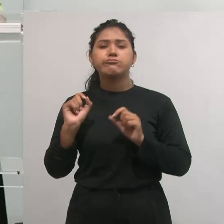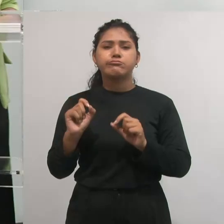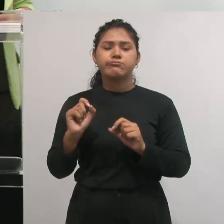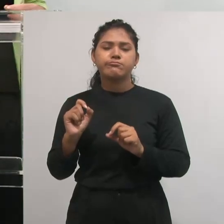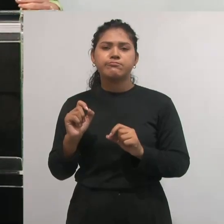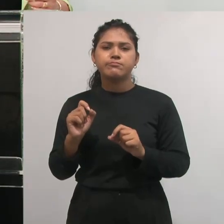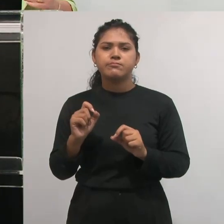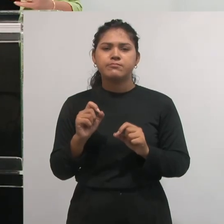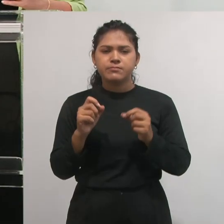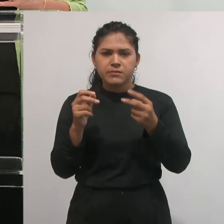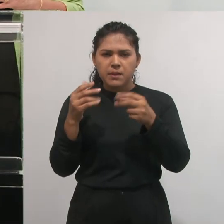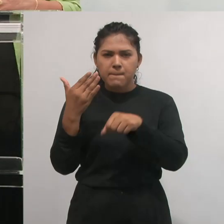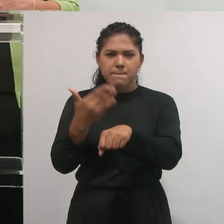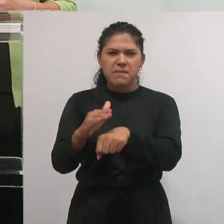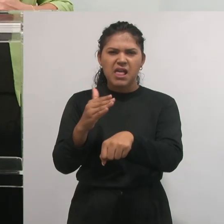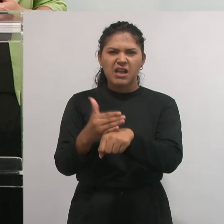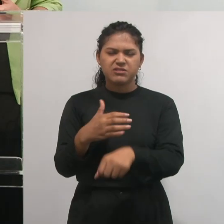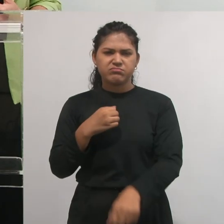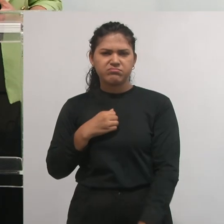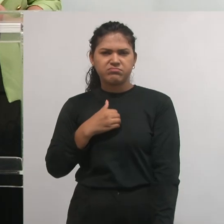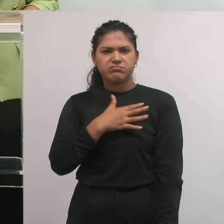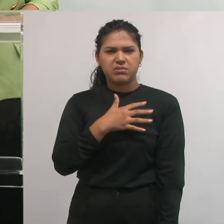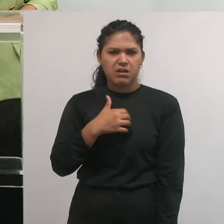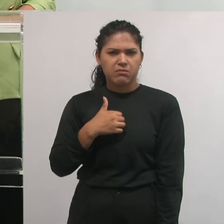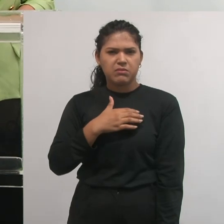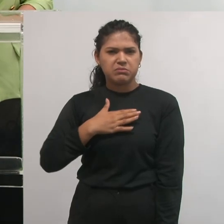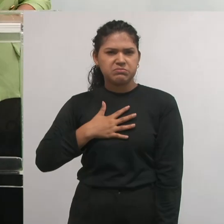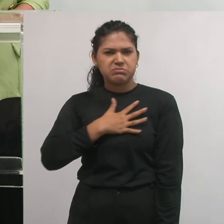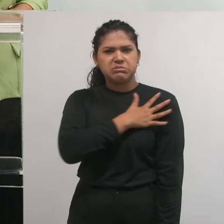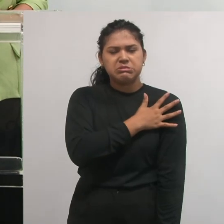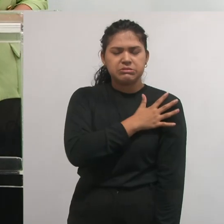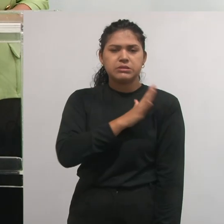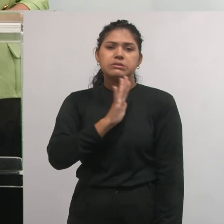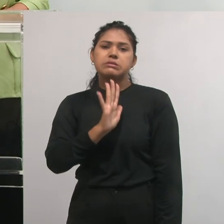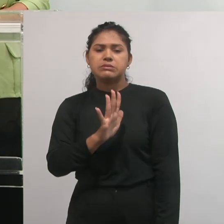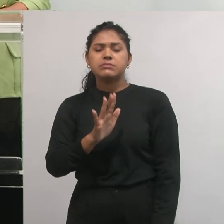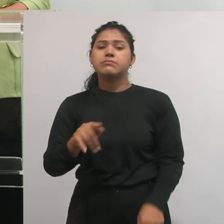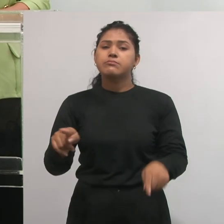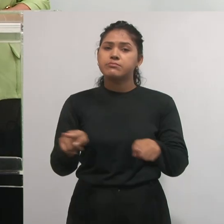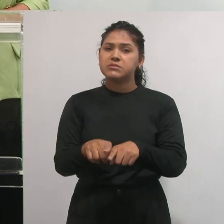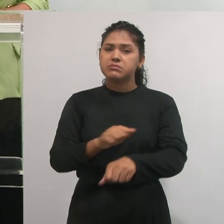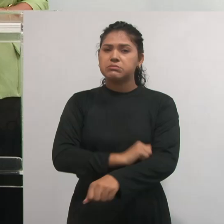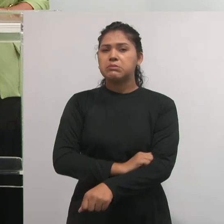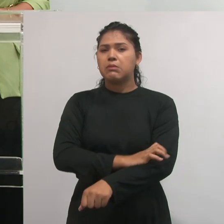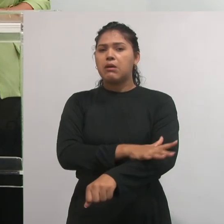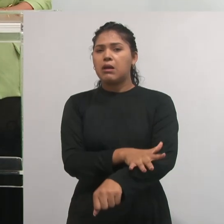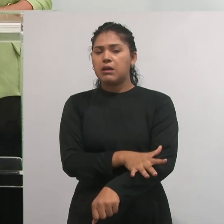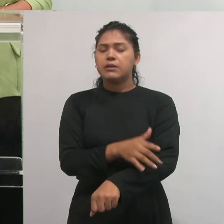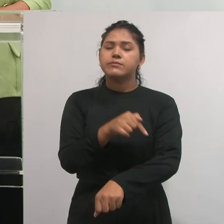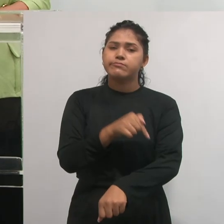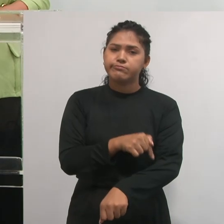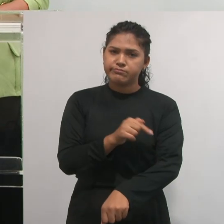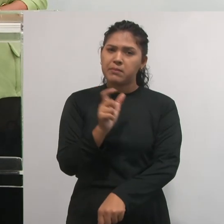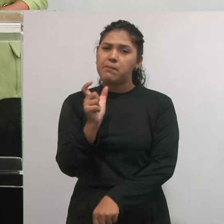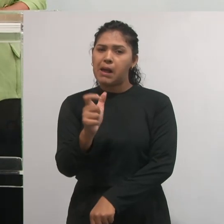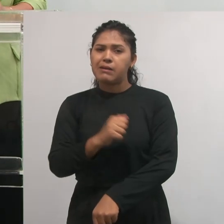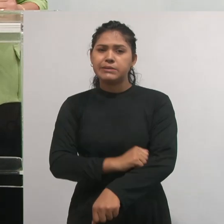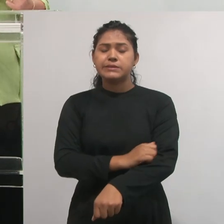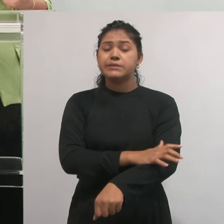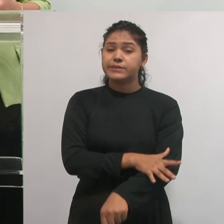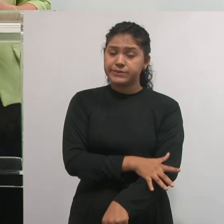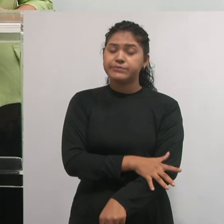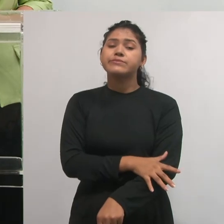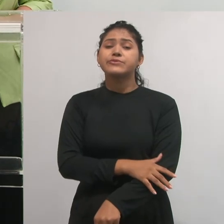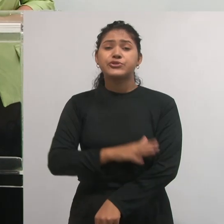Porque muitas vezes essas atitudes de discriminação, de preconceito, racismo estrutural,